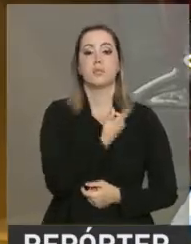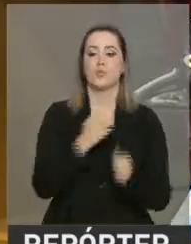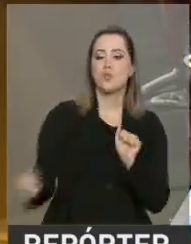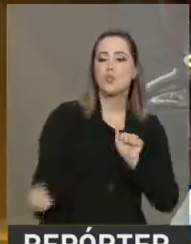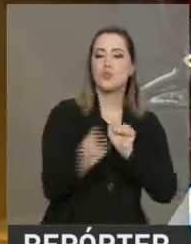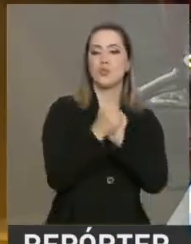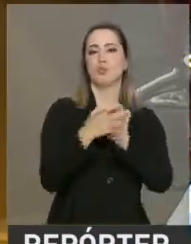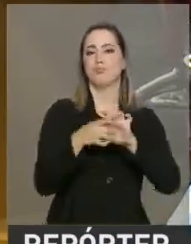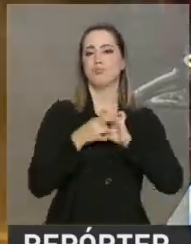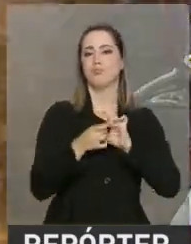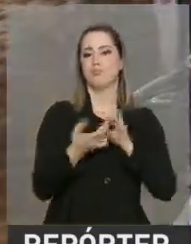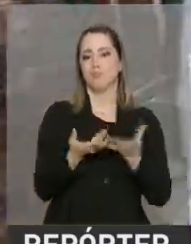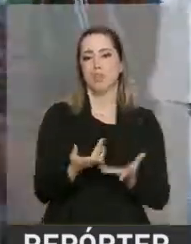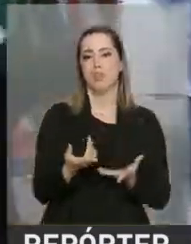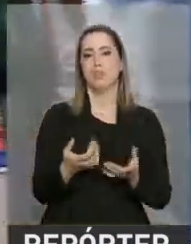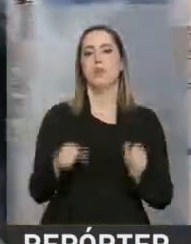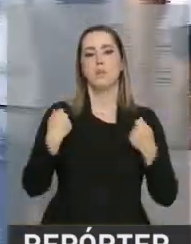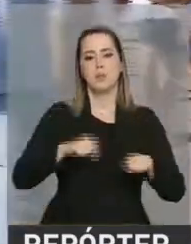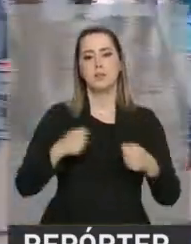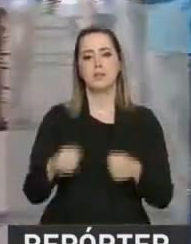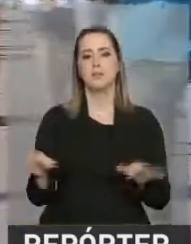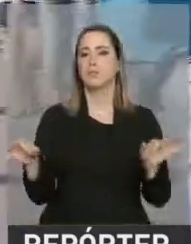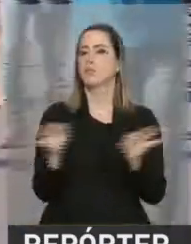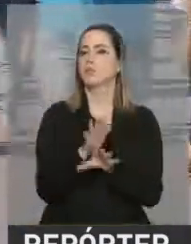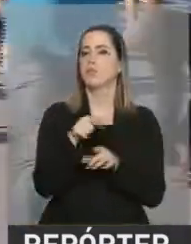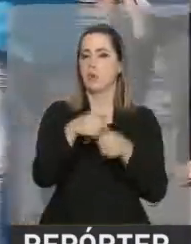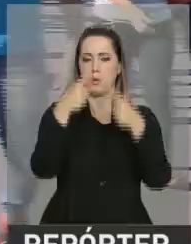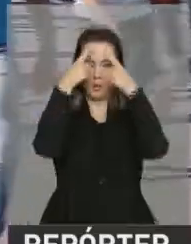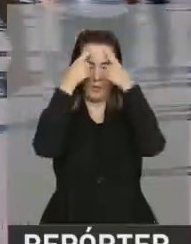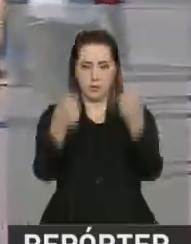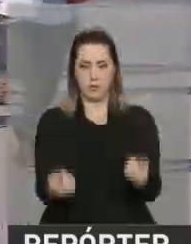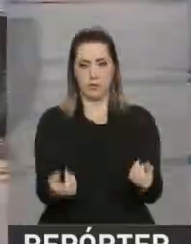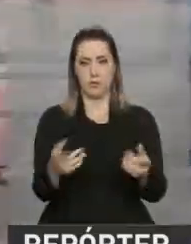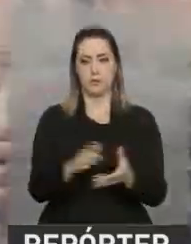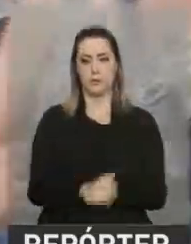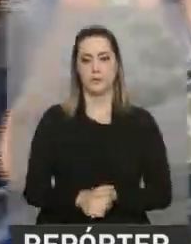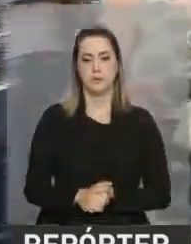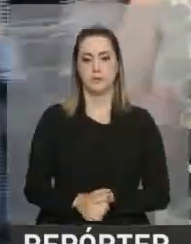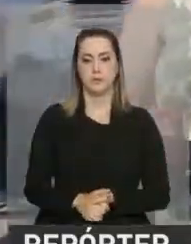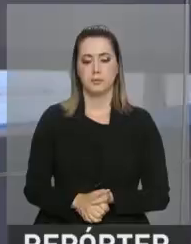não conseguimos romper com esse número altíssimo de violência.